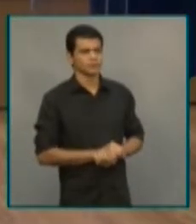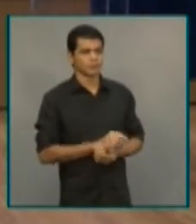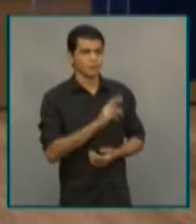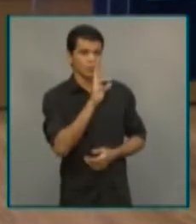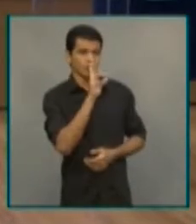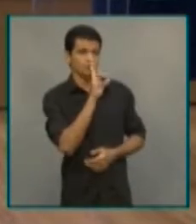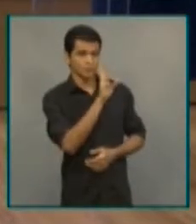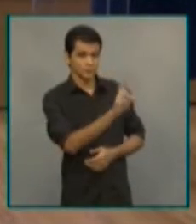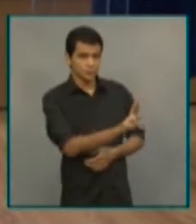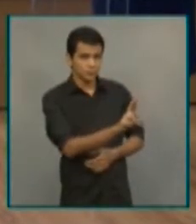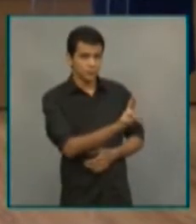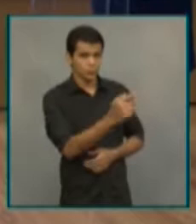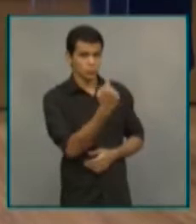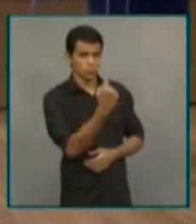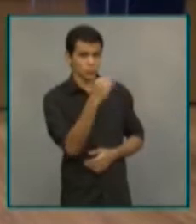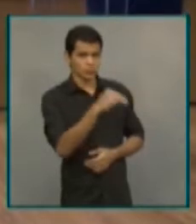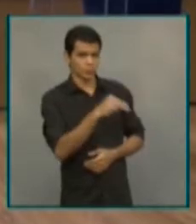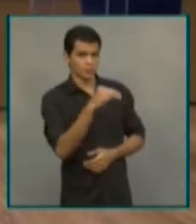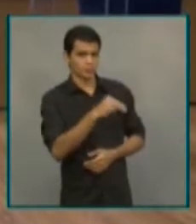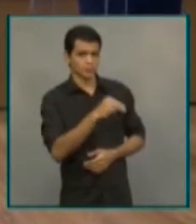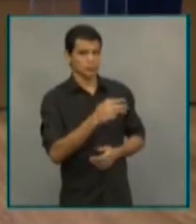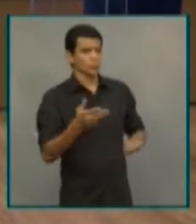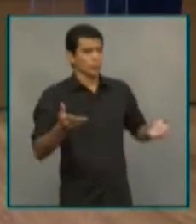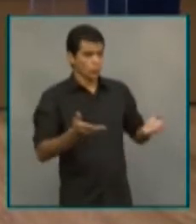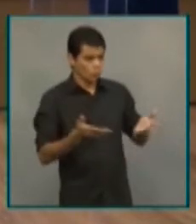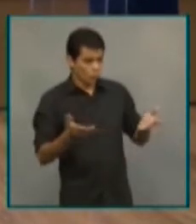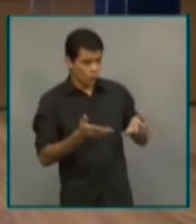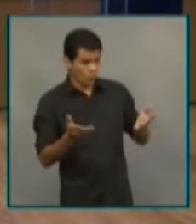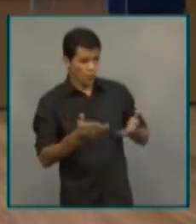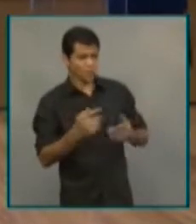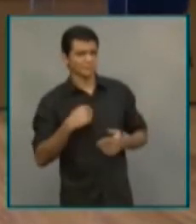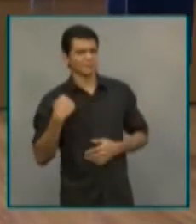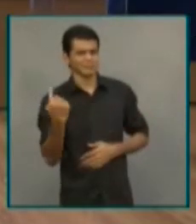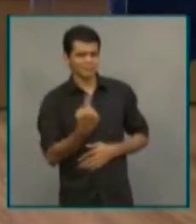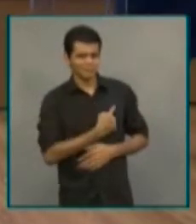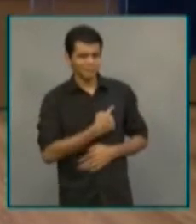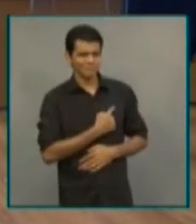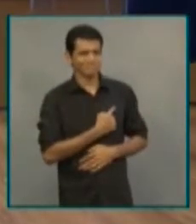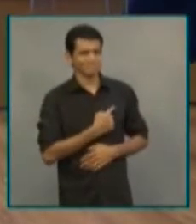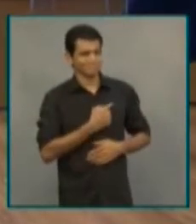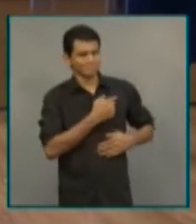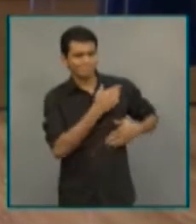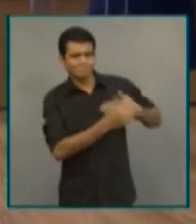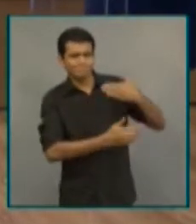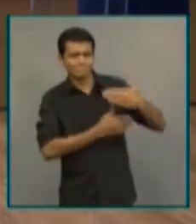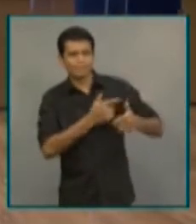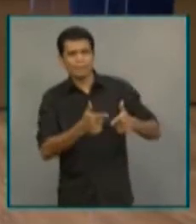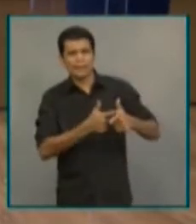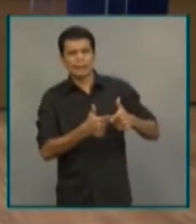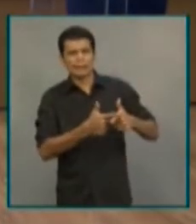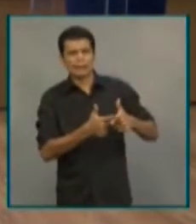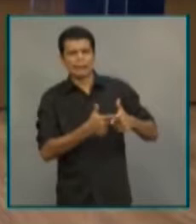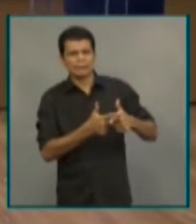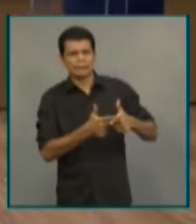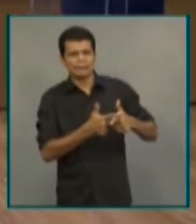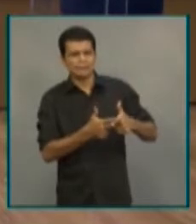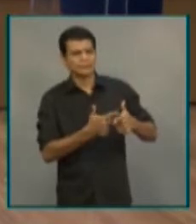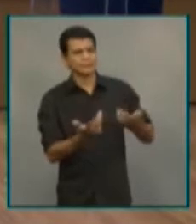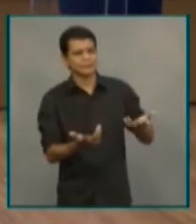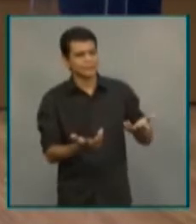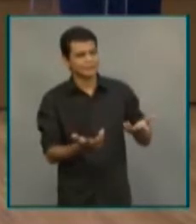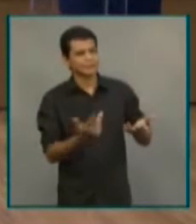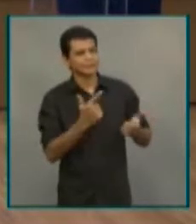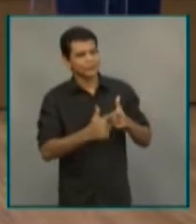e 30 segundos. Hoje nós passamos pela pior crise da advocacia, não só a crise de representatividade. As